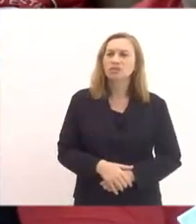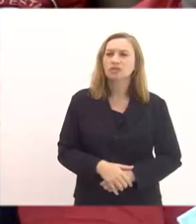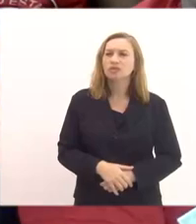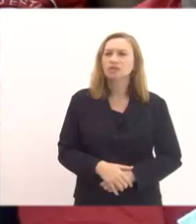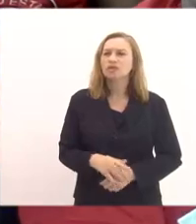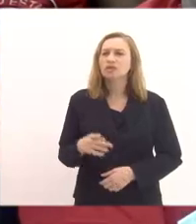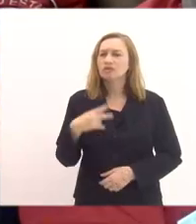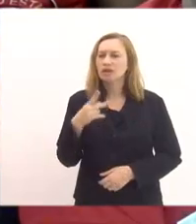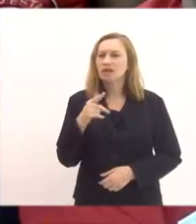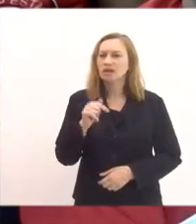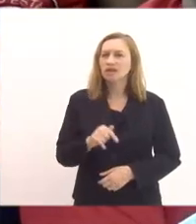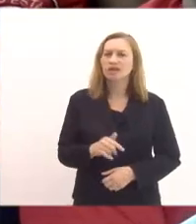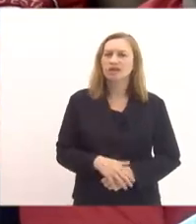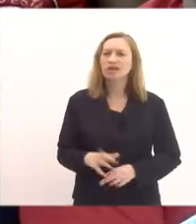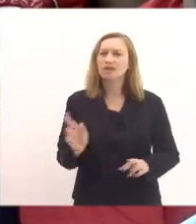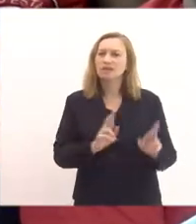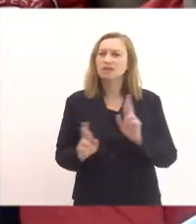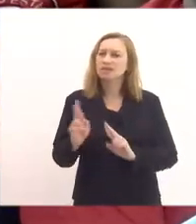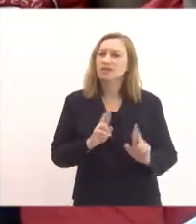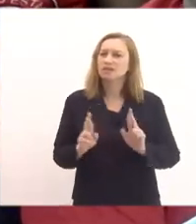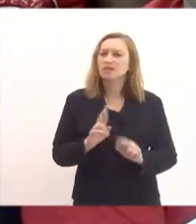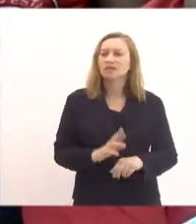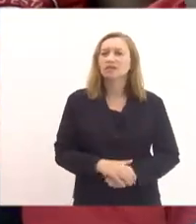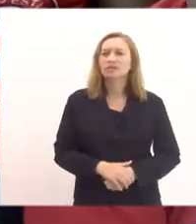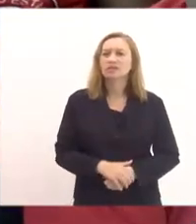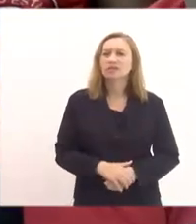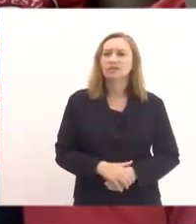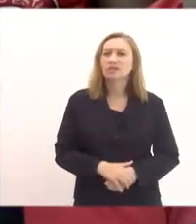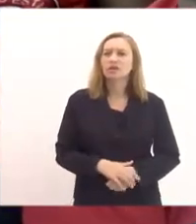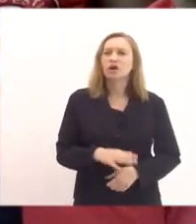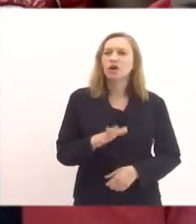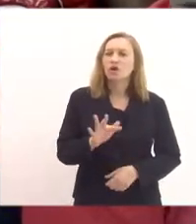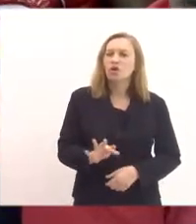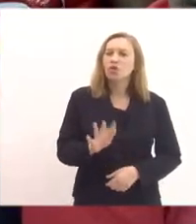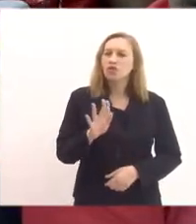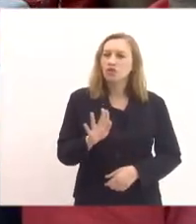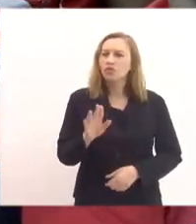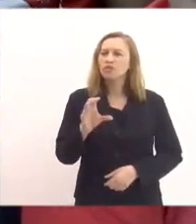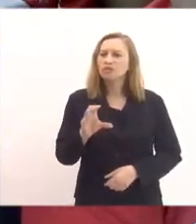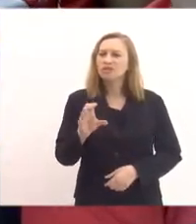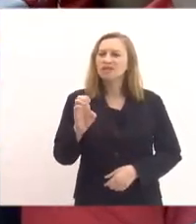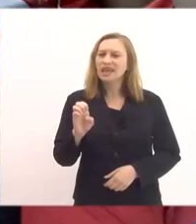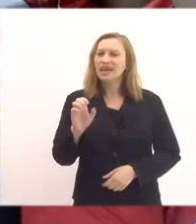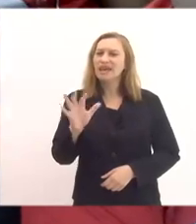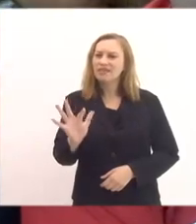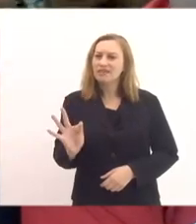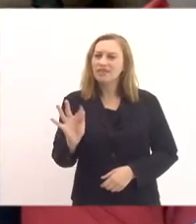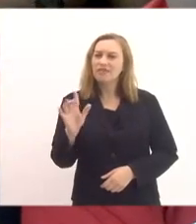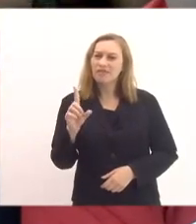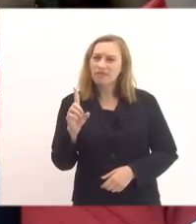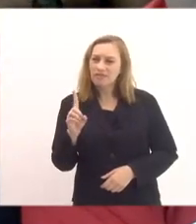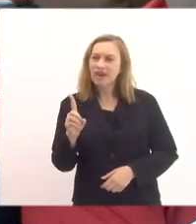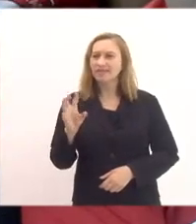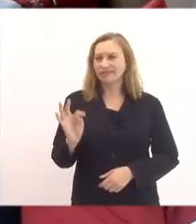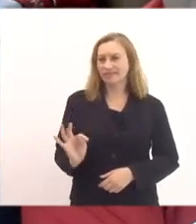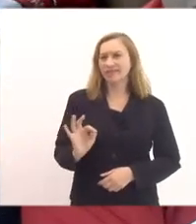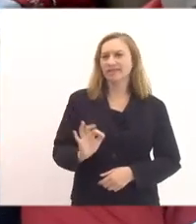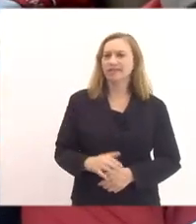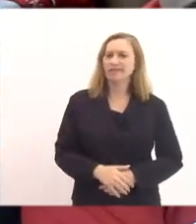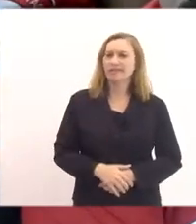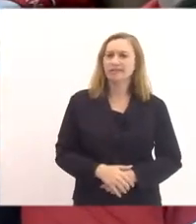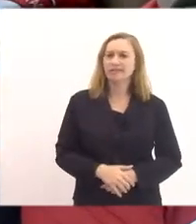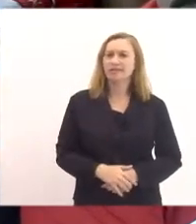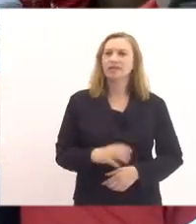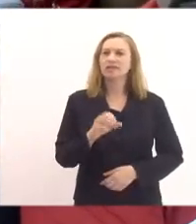fazer alguns frisos em relação à Funcefet. Ela é uma banca auxiliar da Cefet, né? Ela se encontra com o